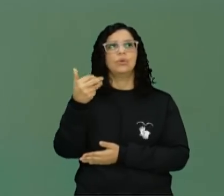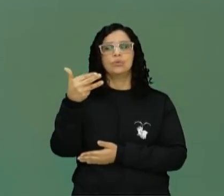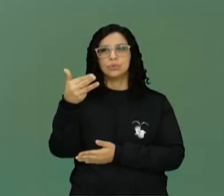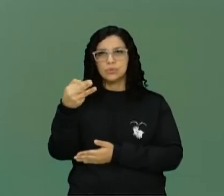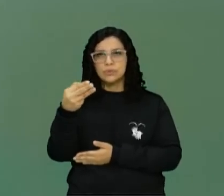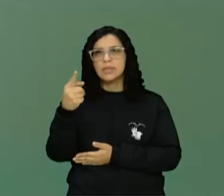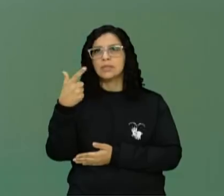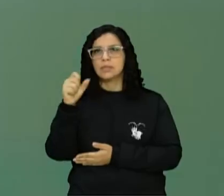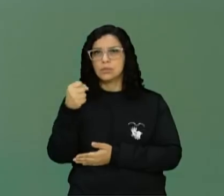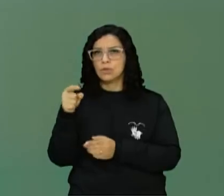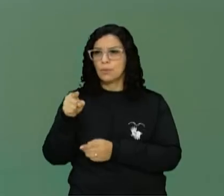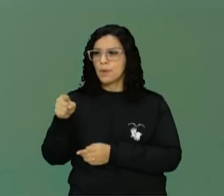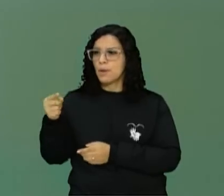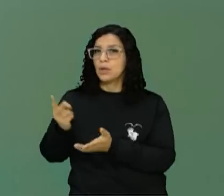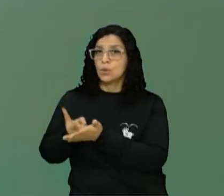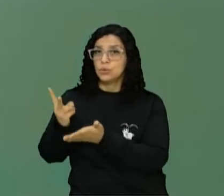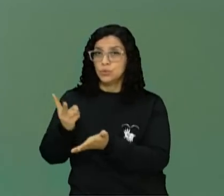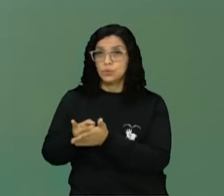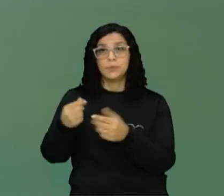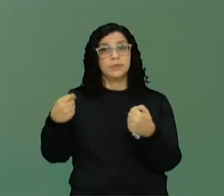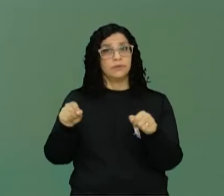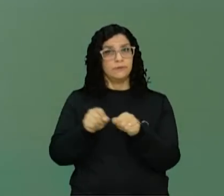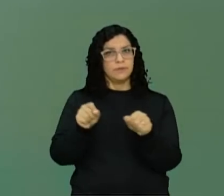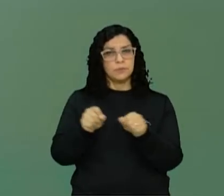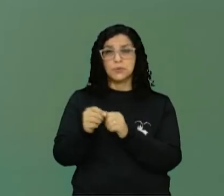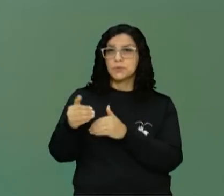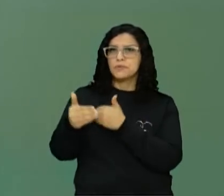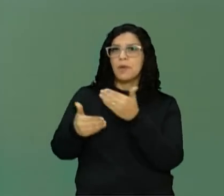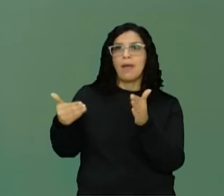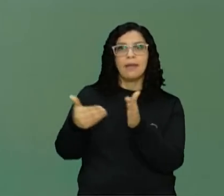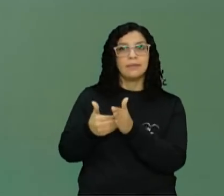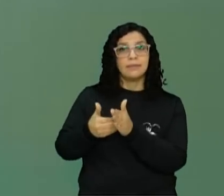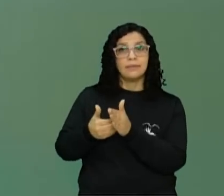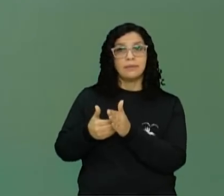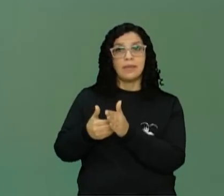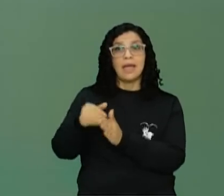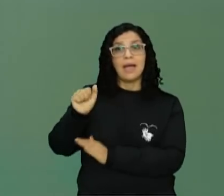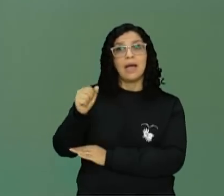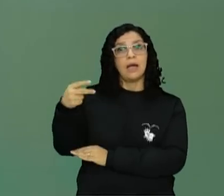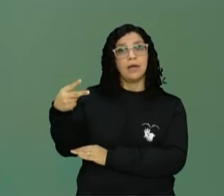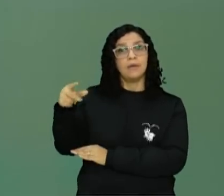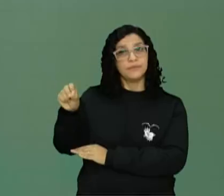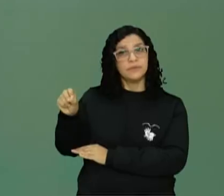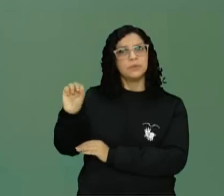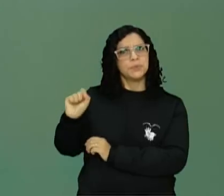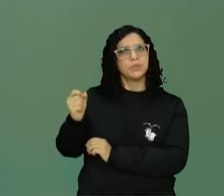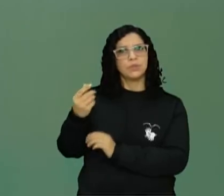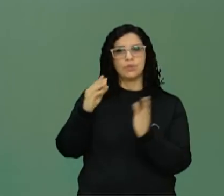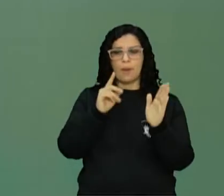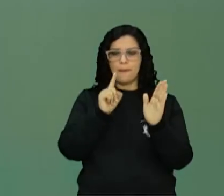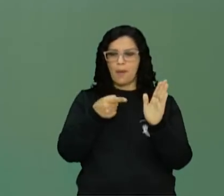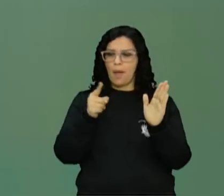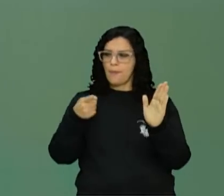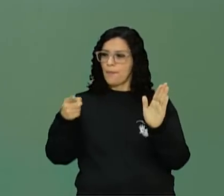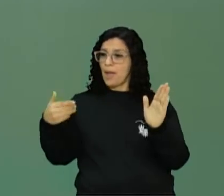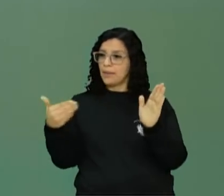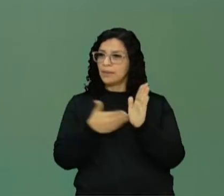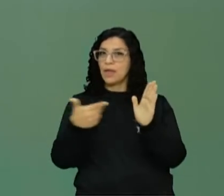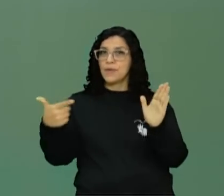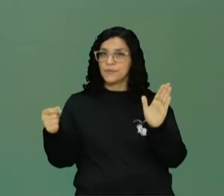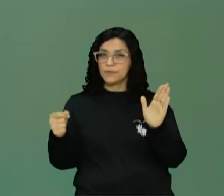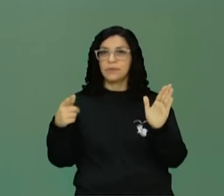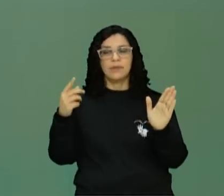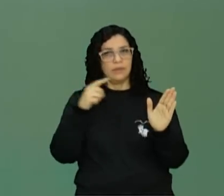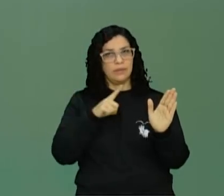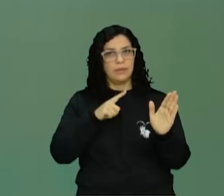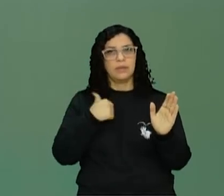por diante. O que eu teria que fazer? Eu posso desenvolver até chegar no 20, tá? Porque eu quero a soma dos 20 primeiros termos. Como que é a soma